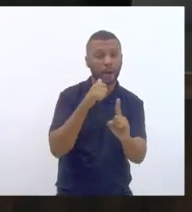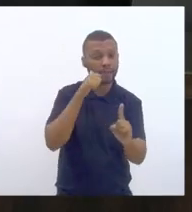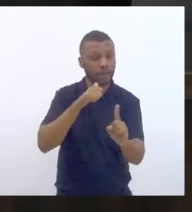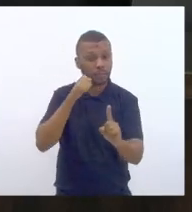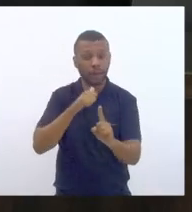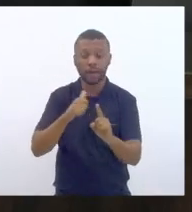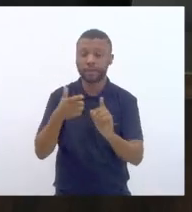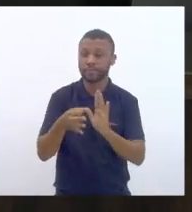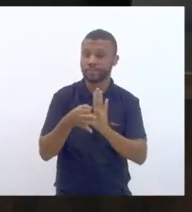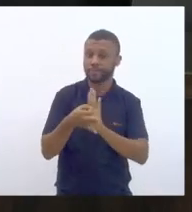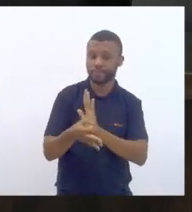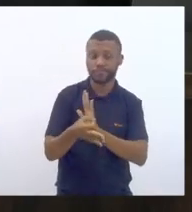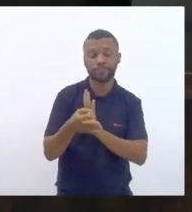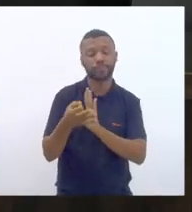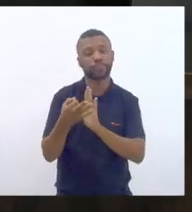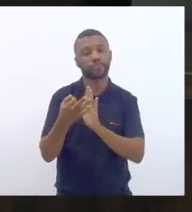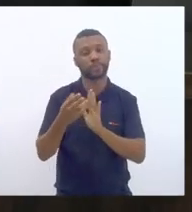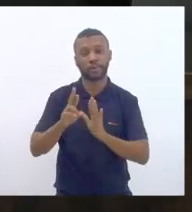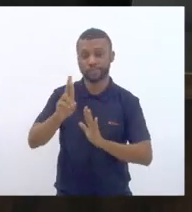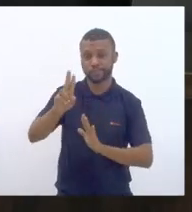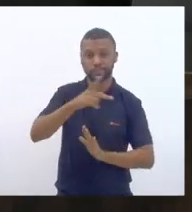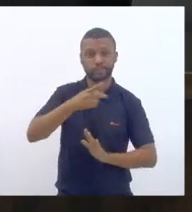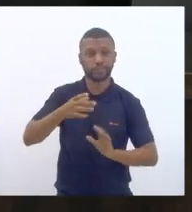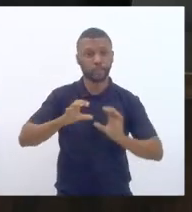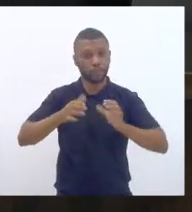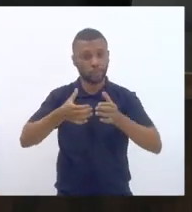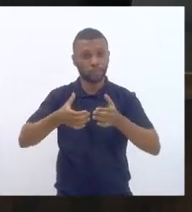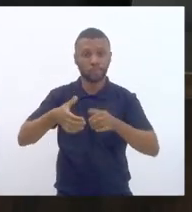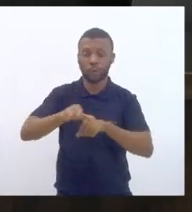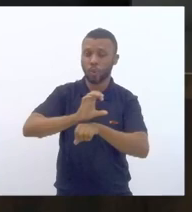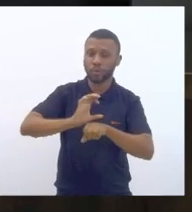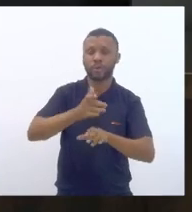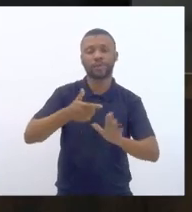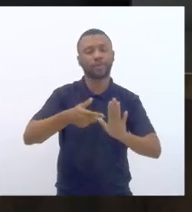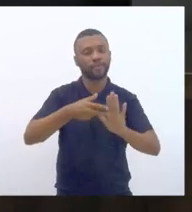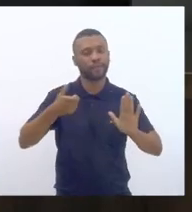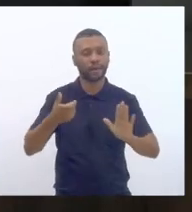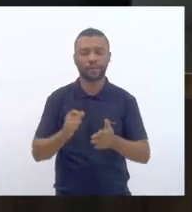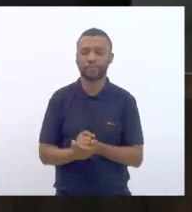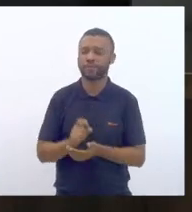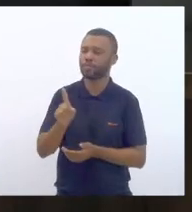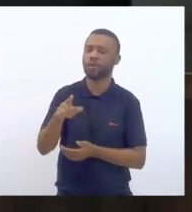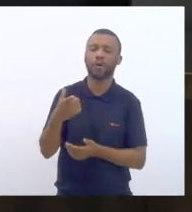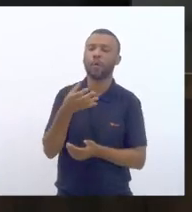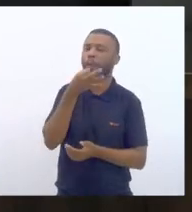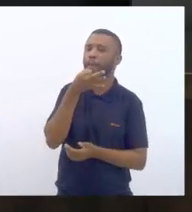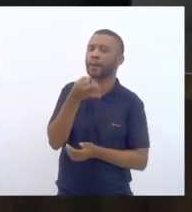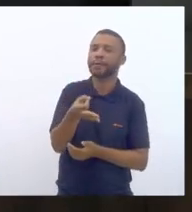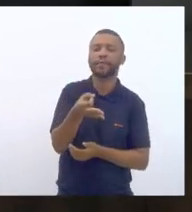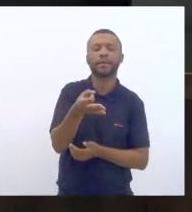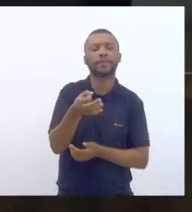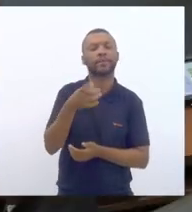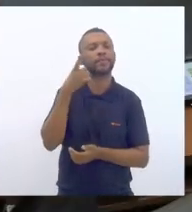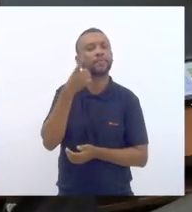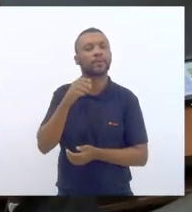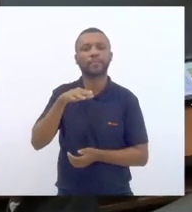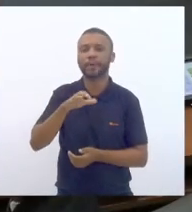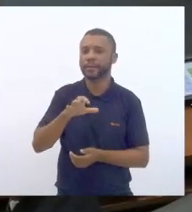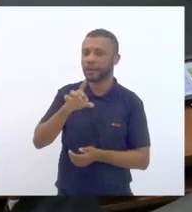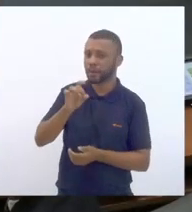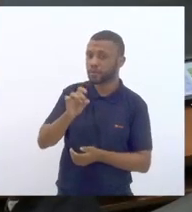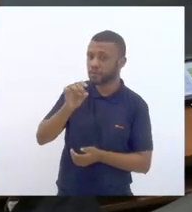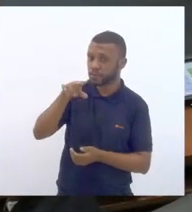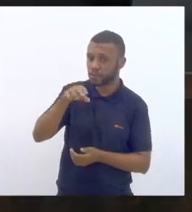Pendendo de parecer da Comissão de Emendas Constitucionais e Vetos. Como é que vota o deputado? Qual é o parecer, deputado Marcelo Dinho? Pela